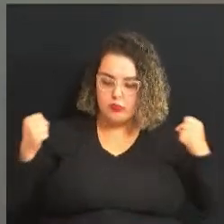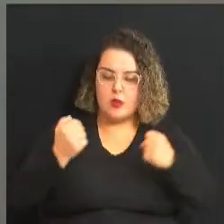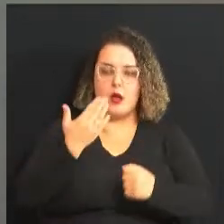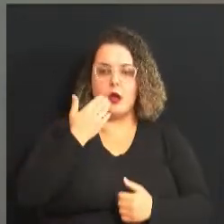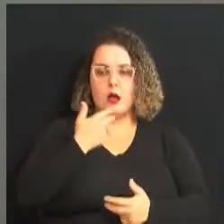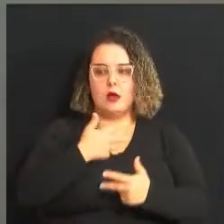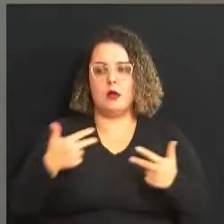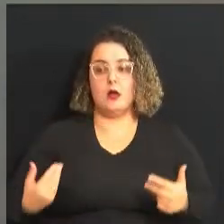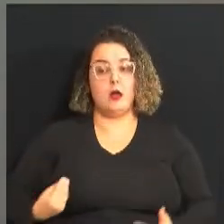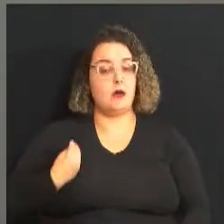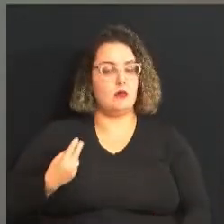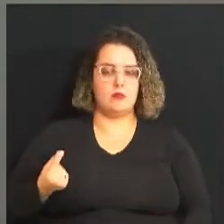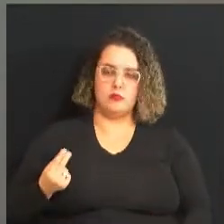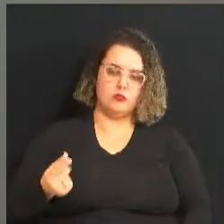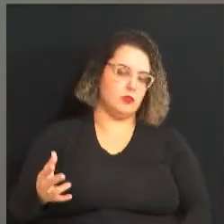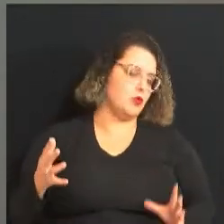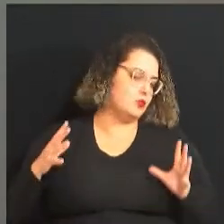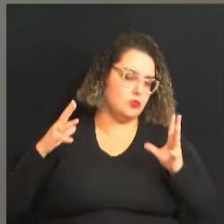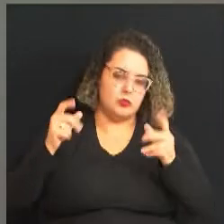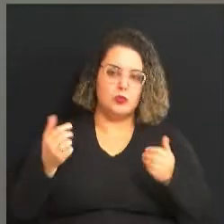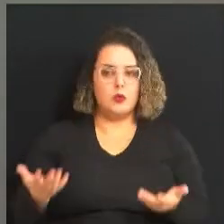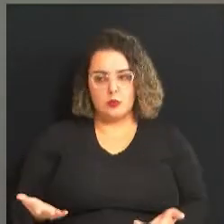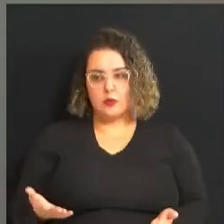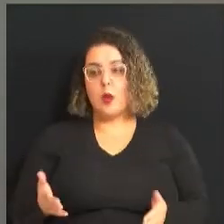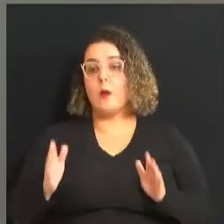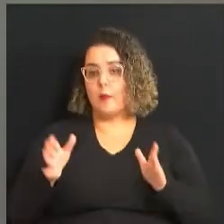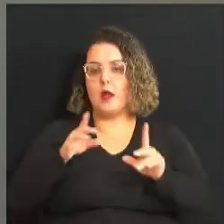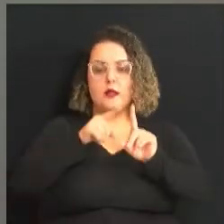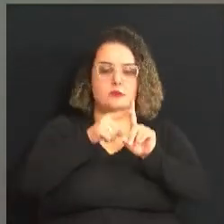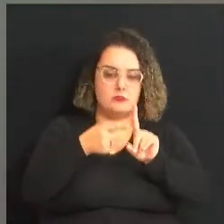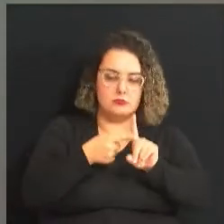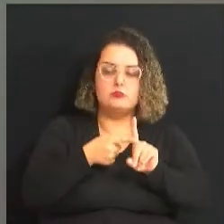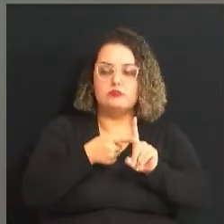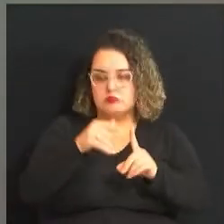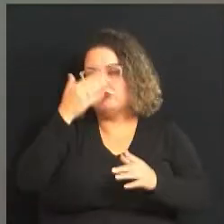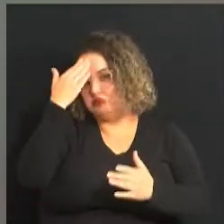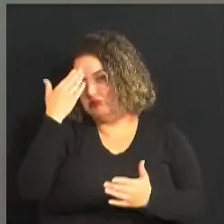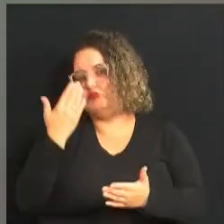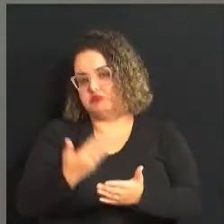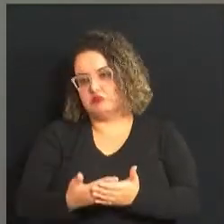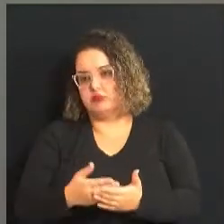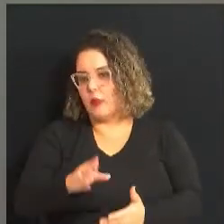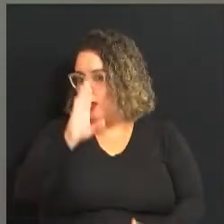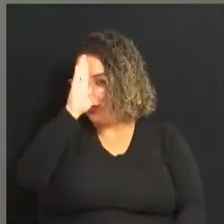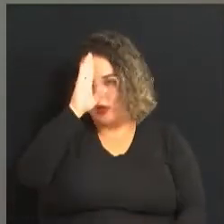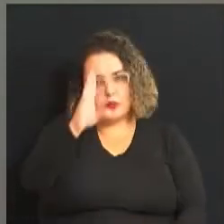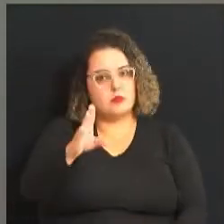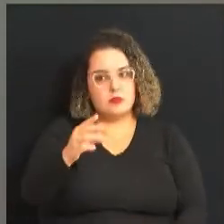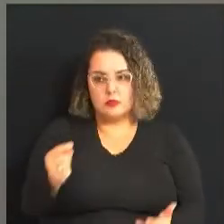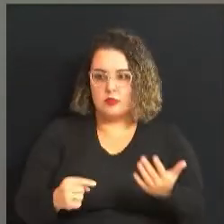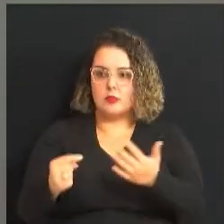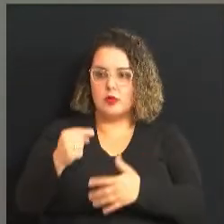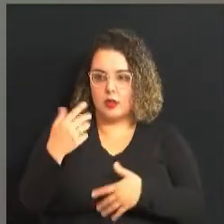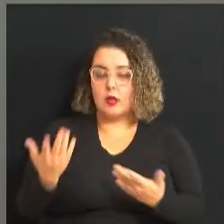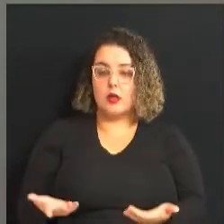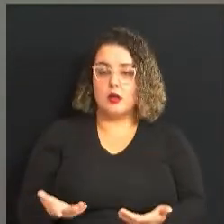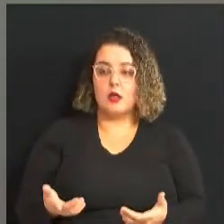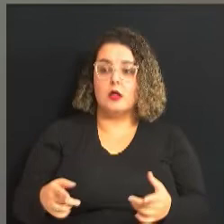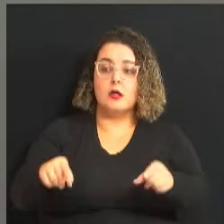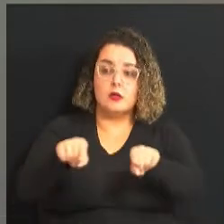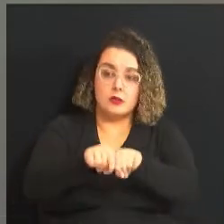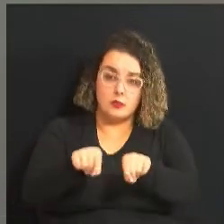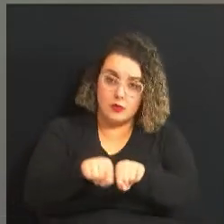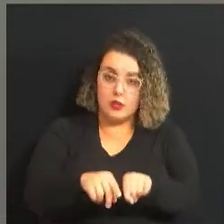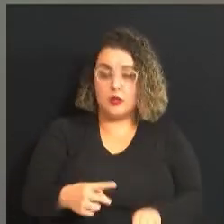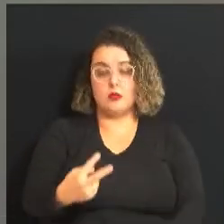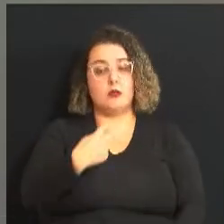nossa vida como um todo, mas para a gravidez eu acredito que seja os principais pontos aí. Isso aí também não podemos